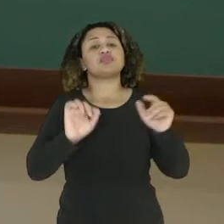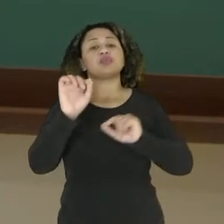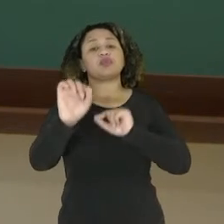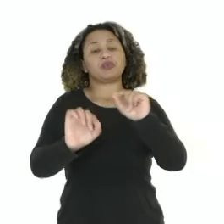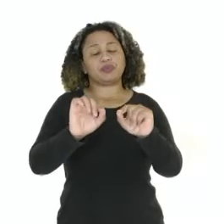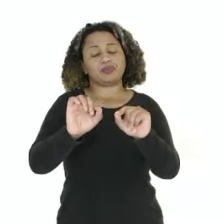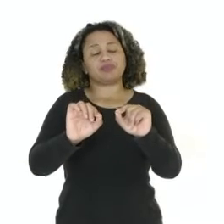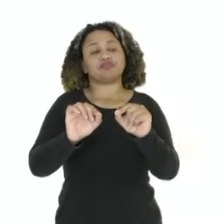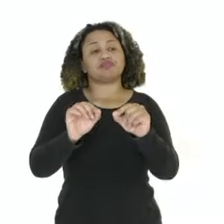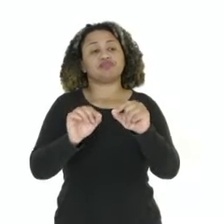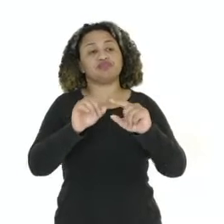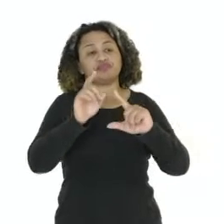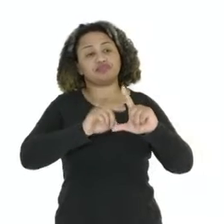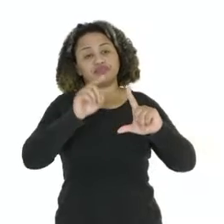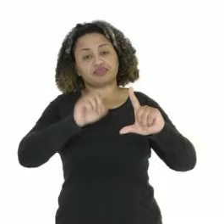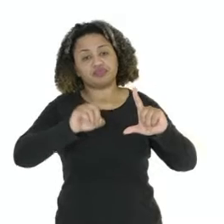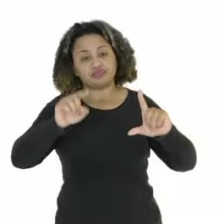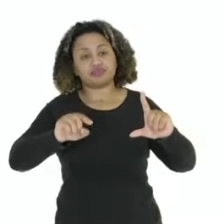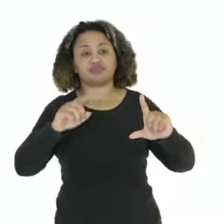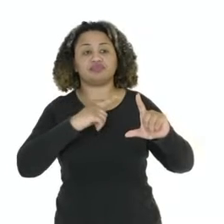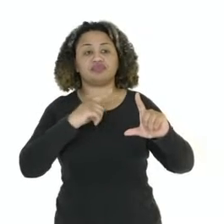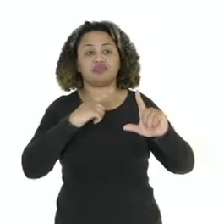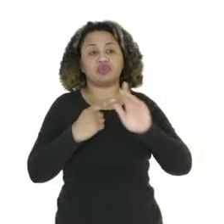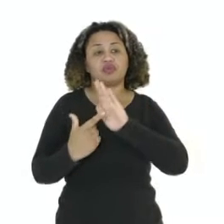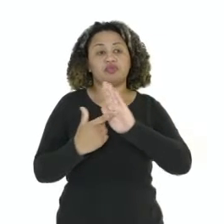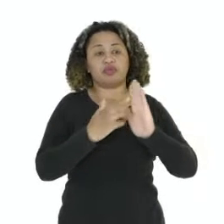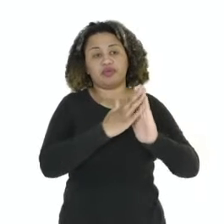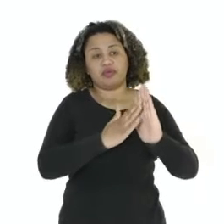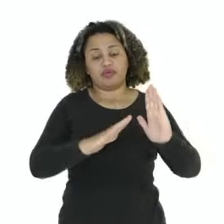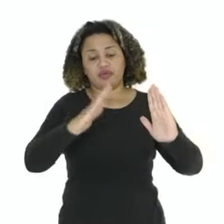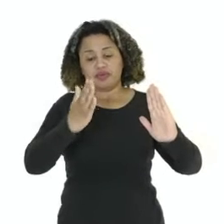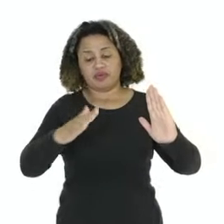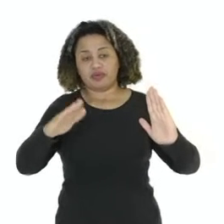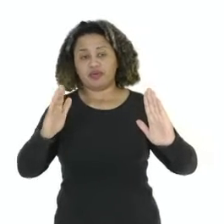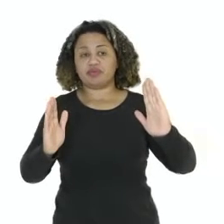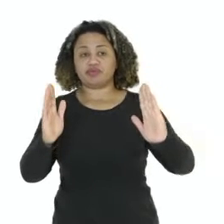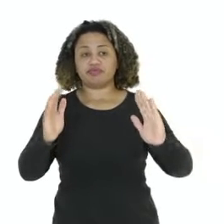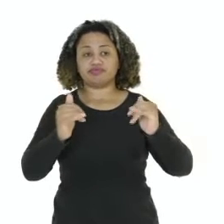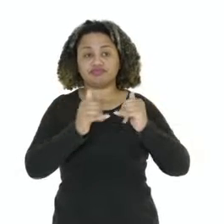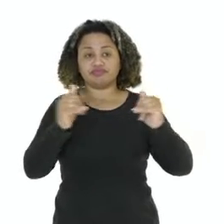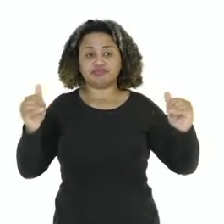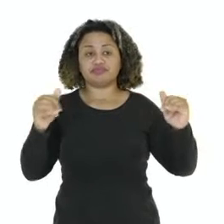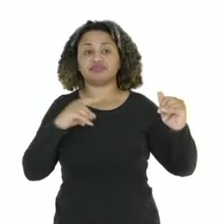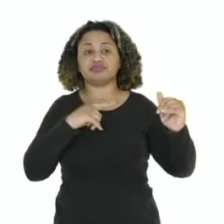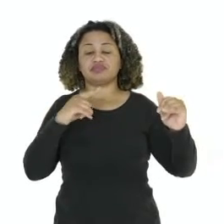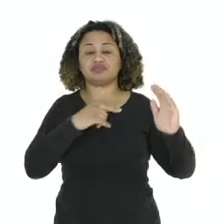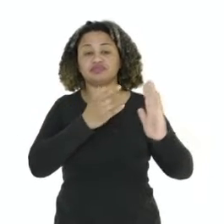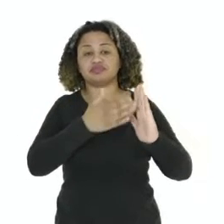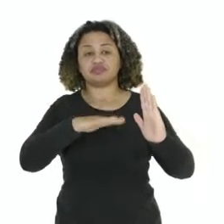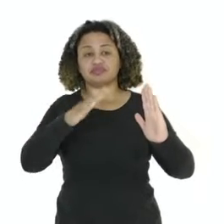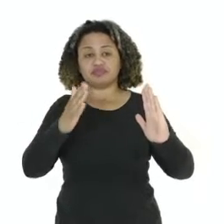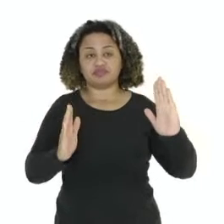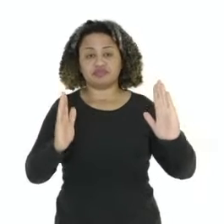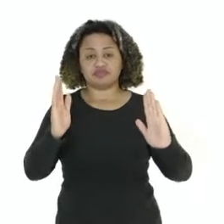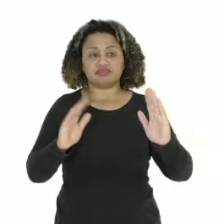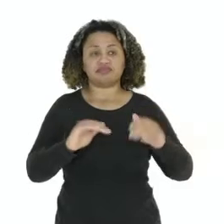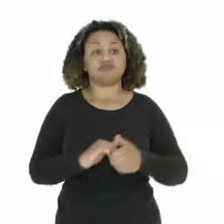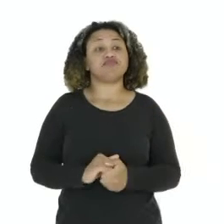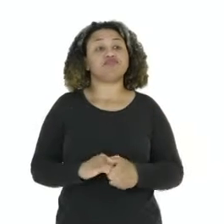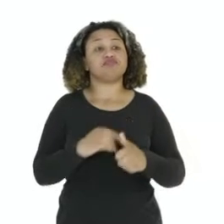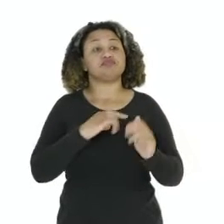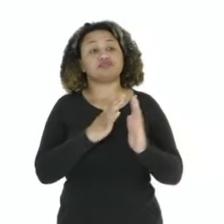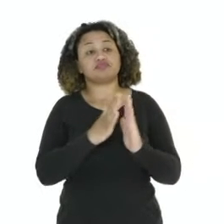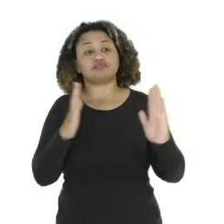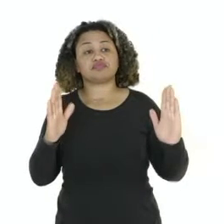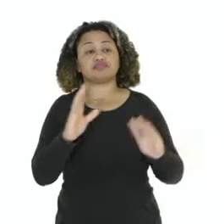seguinte, o gráfico a seguir registra um trecho de uma corda esticada onde foi gerada uma onda periódica, com um período